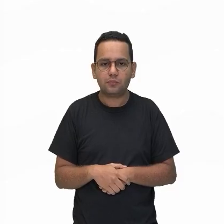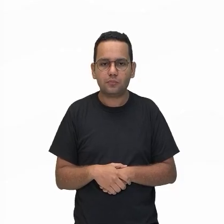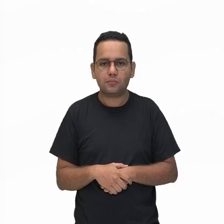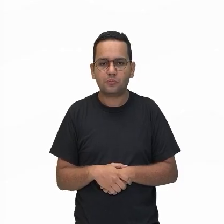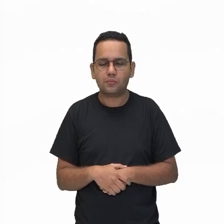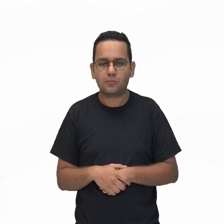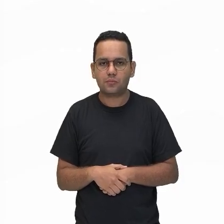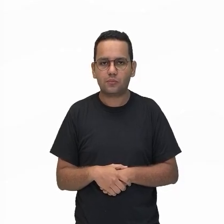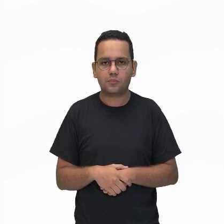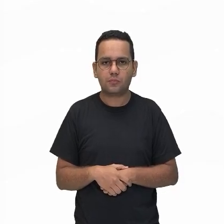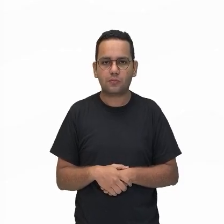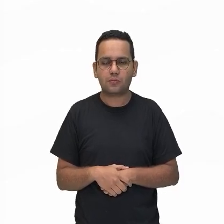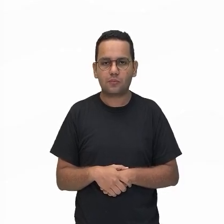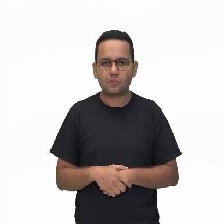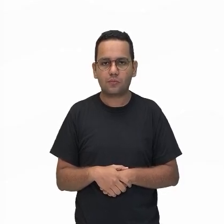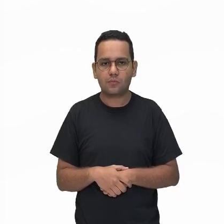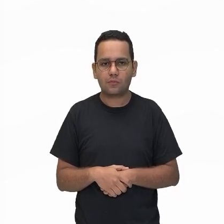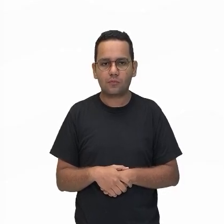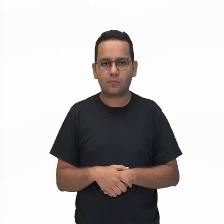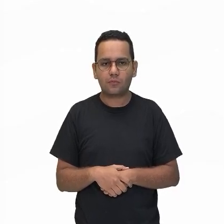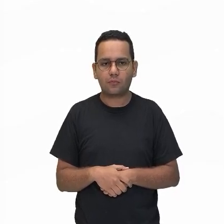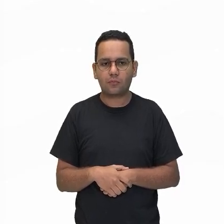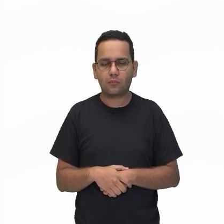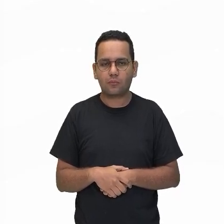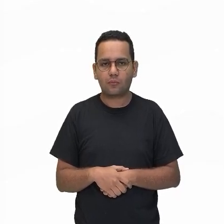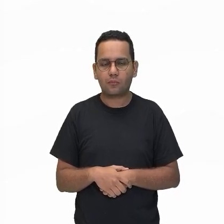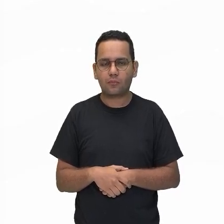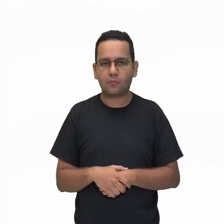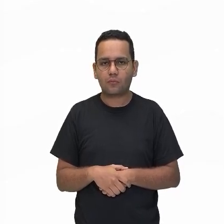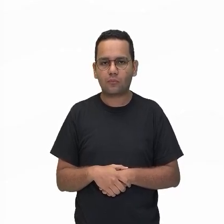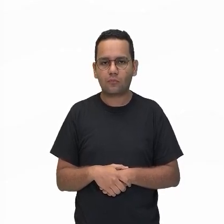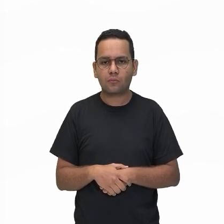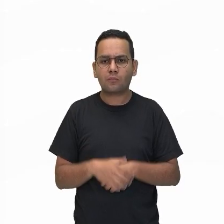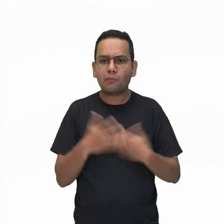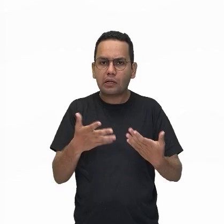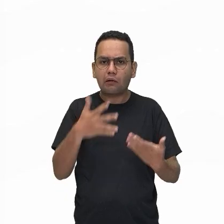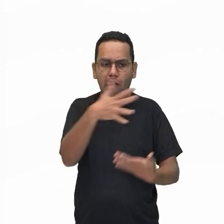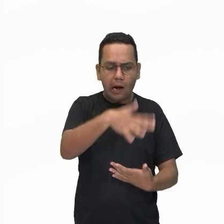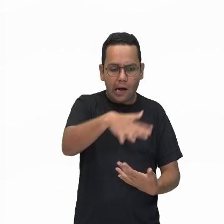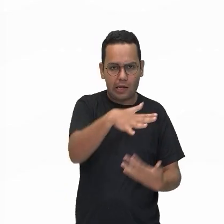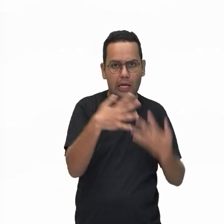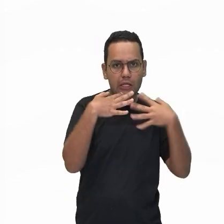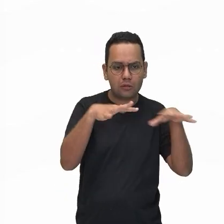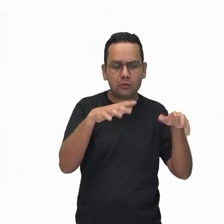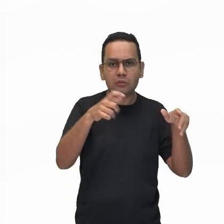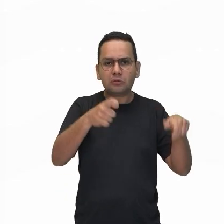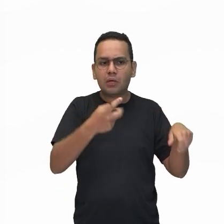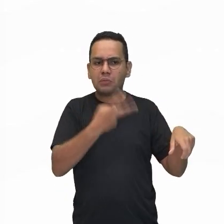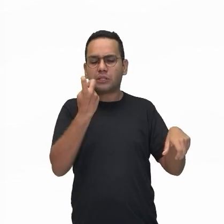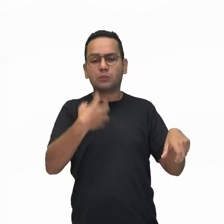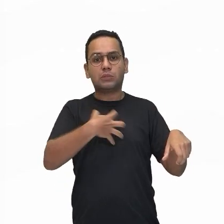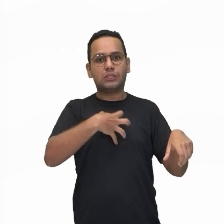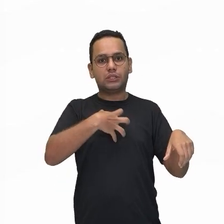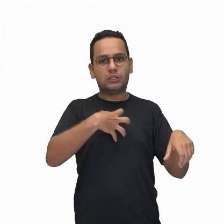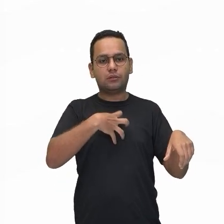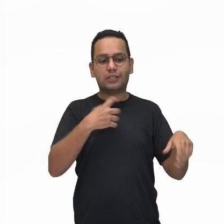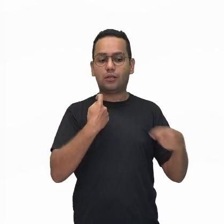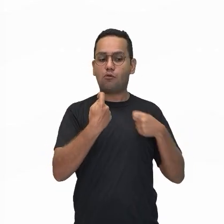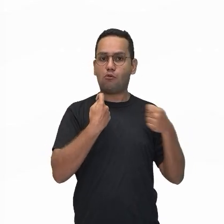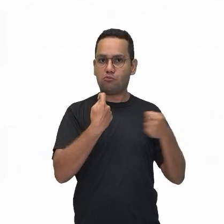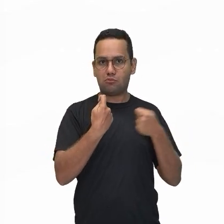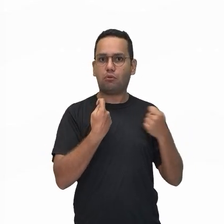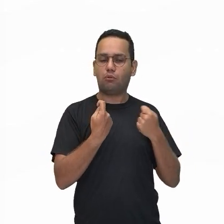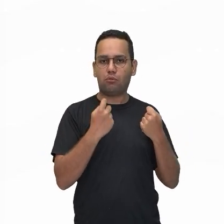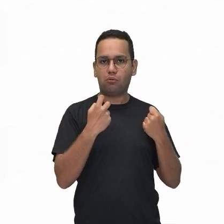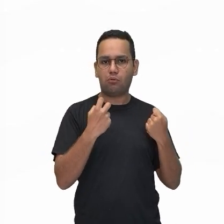percebam aí que ela vai criar essa sensação aí do risco controlado, né, da